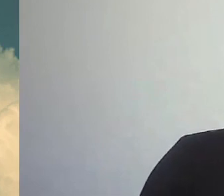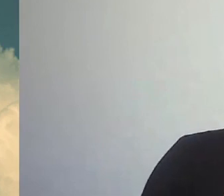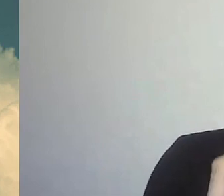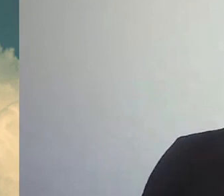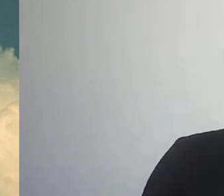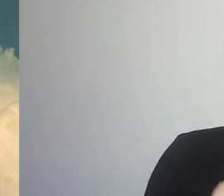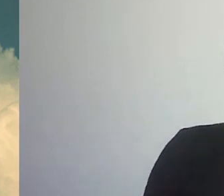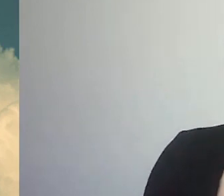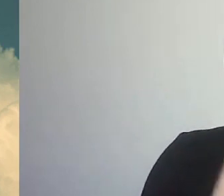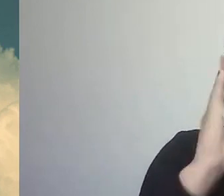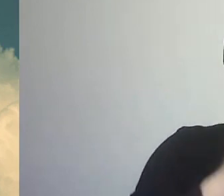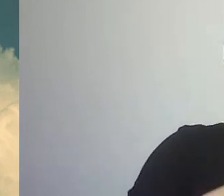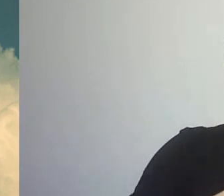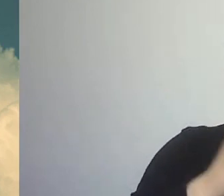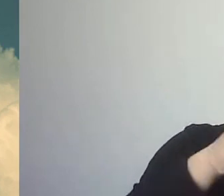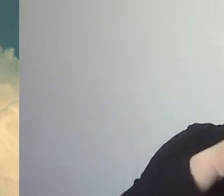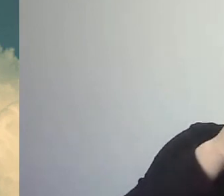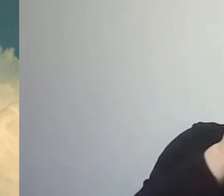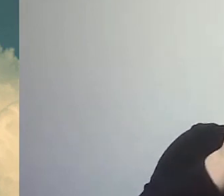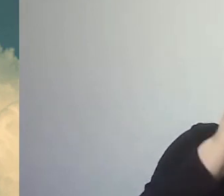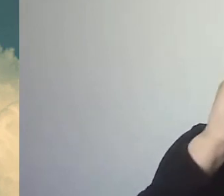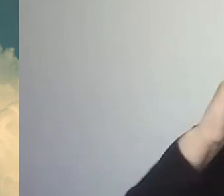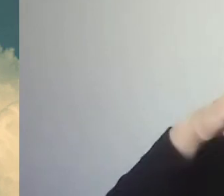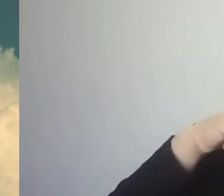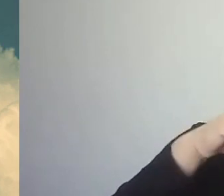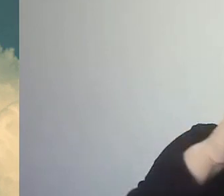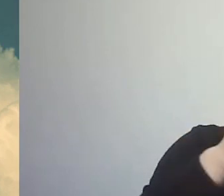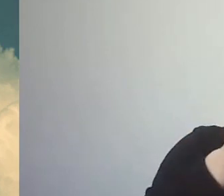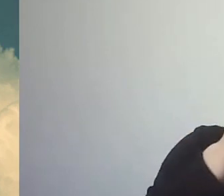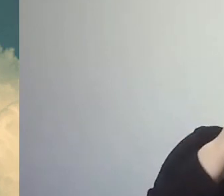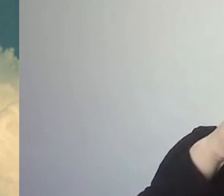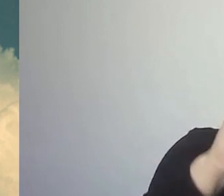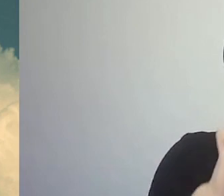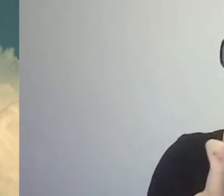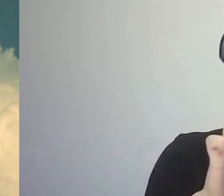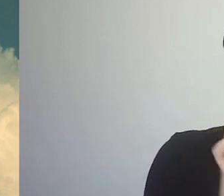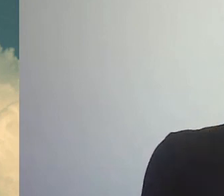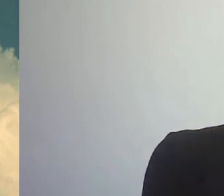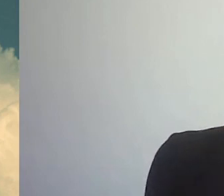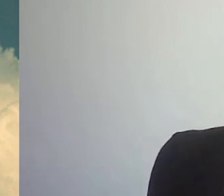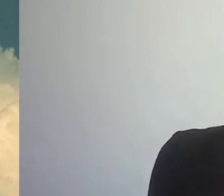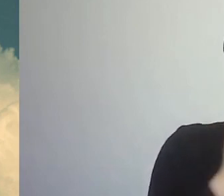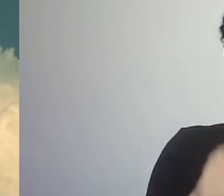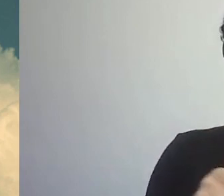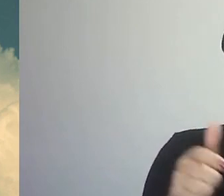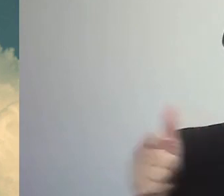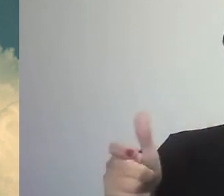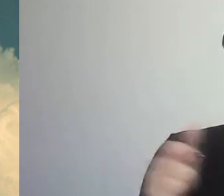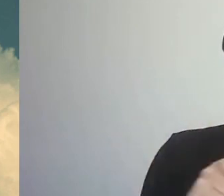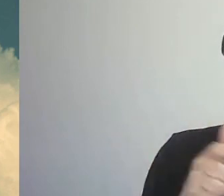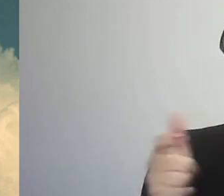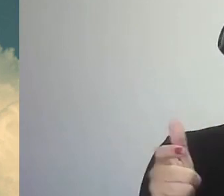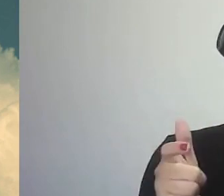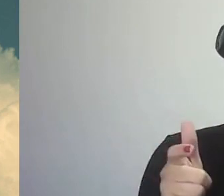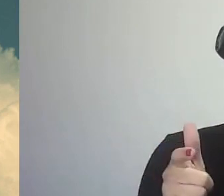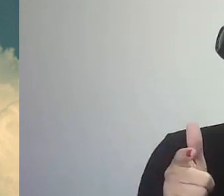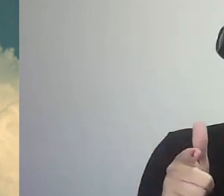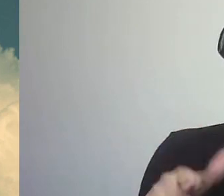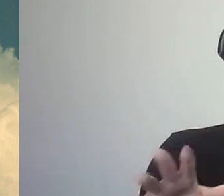a não são todos os times Aliás hoje em dia para você que nem a maioria dos filmes que trabalha nessa